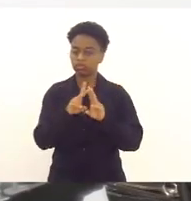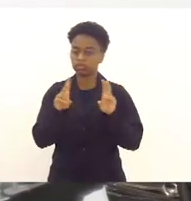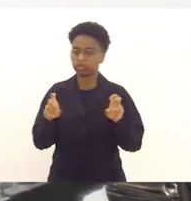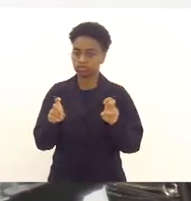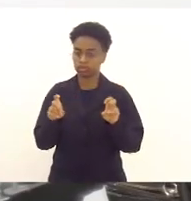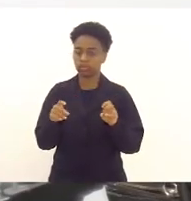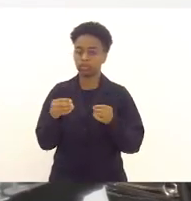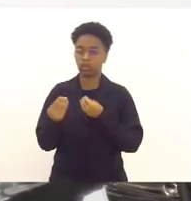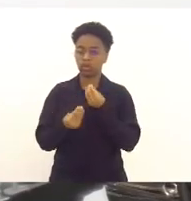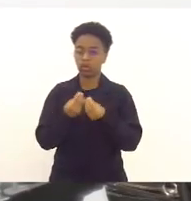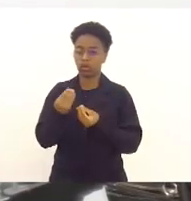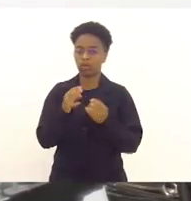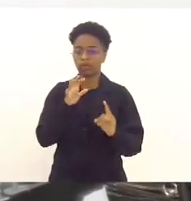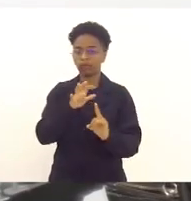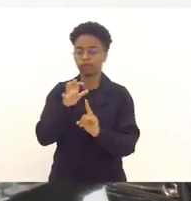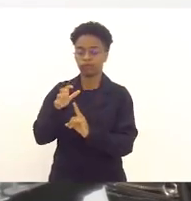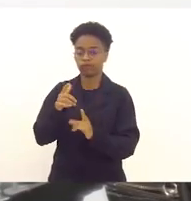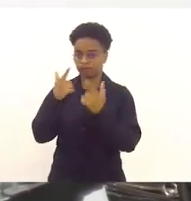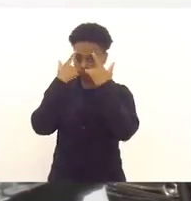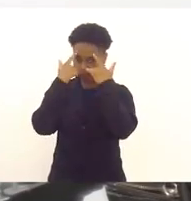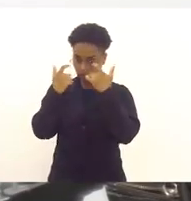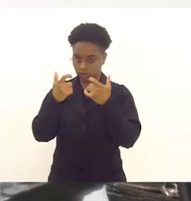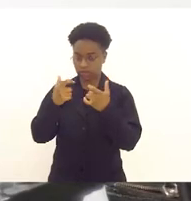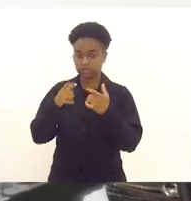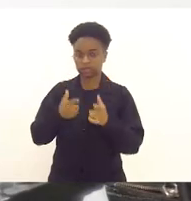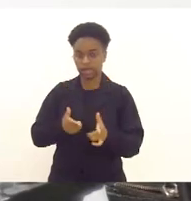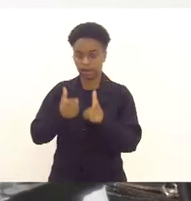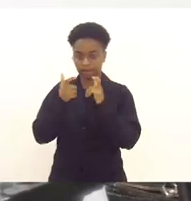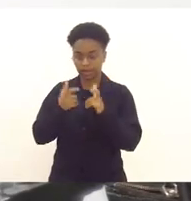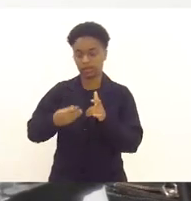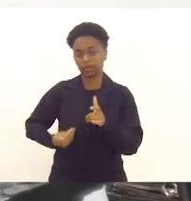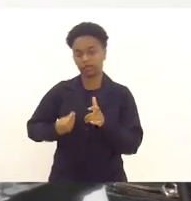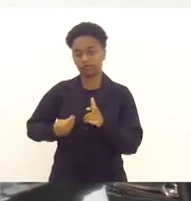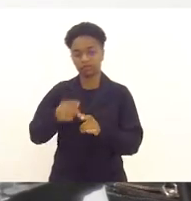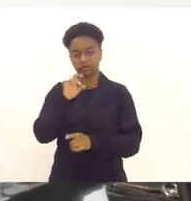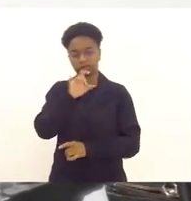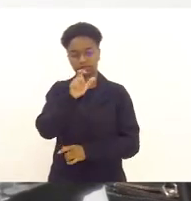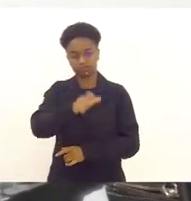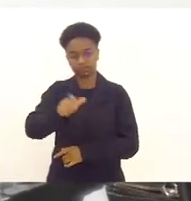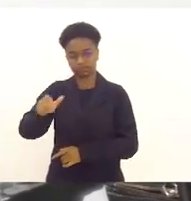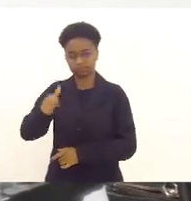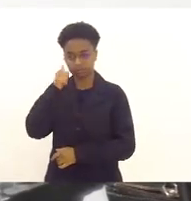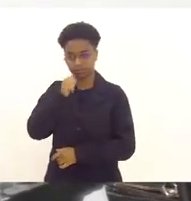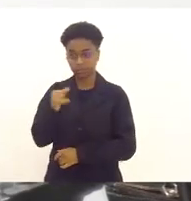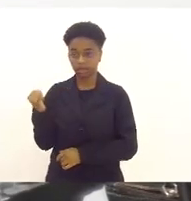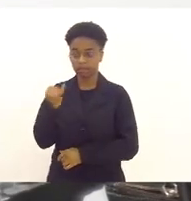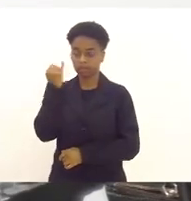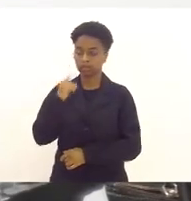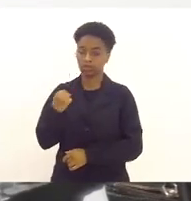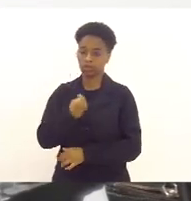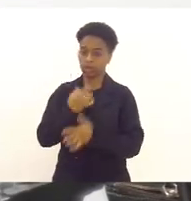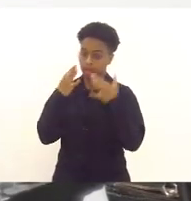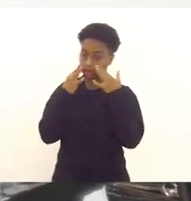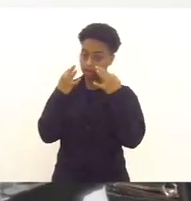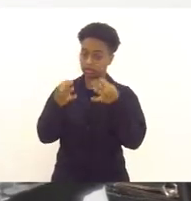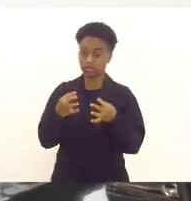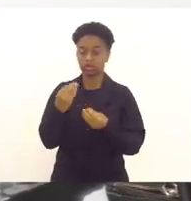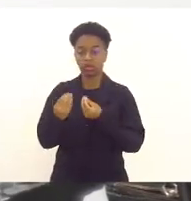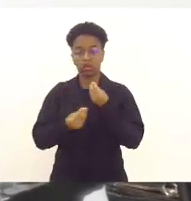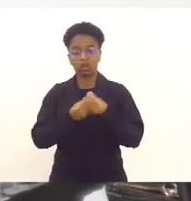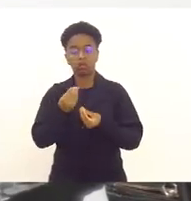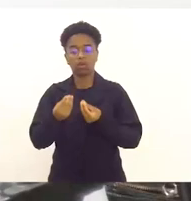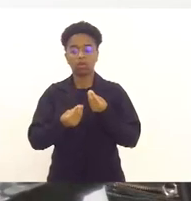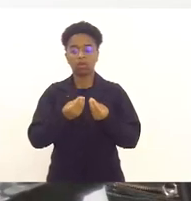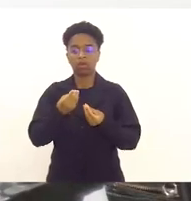impactos da violência armada na vida das mulheres é importante que a gente possa se a ter aos elementos